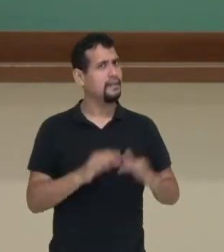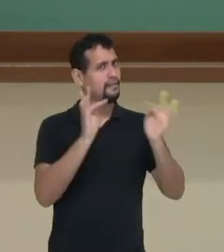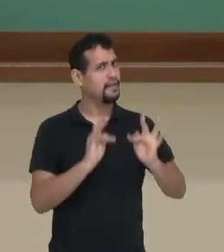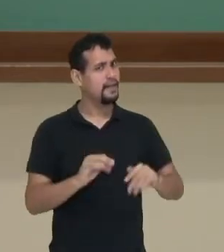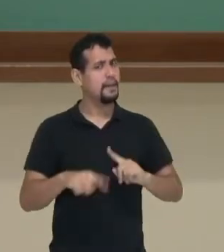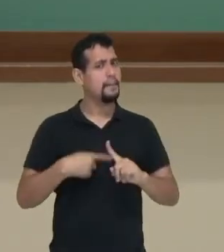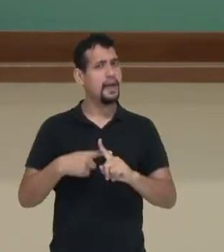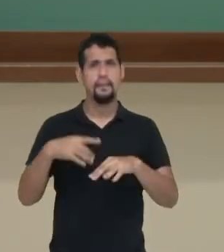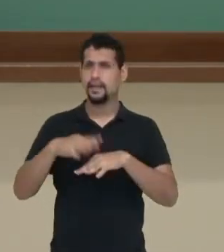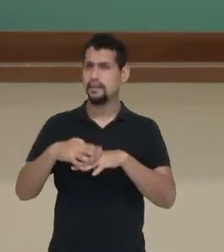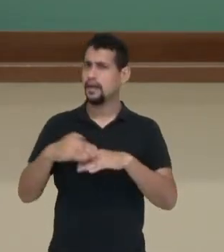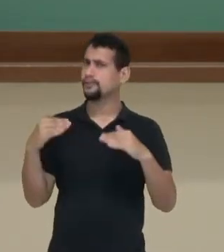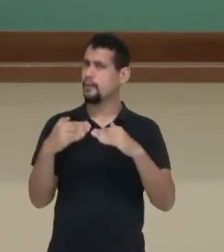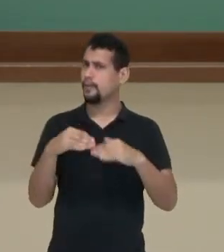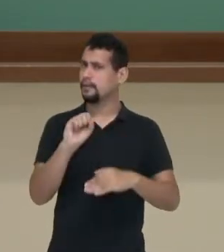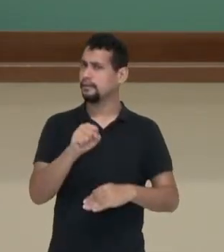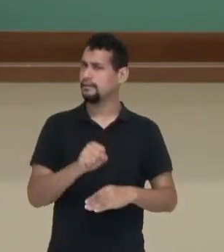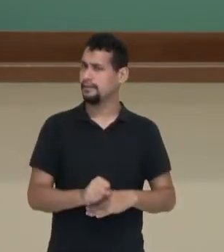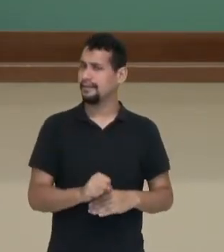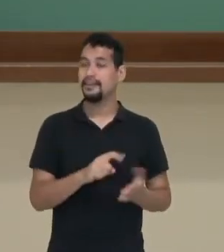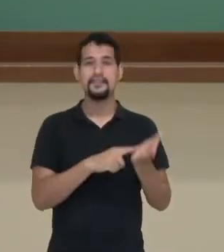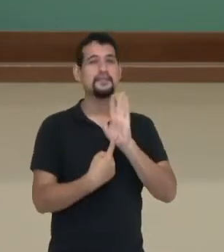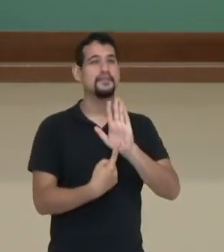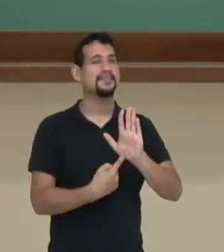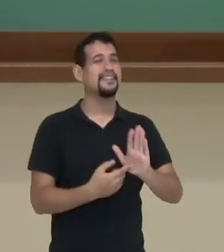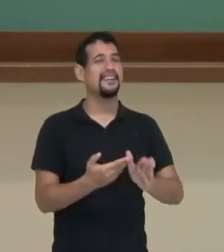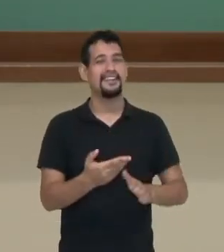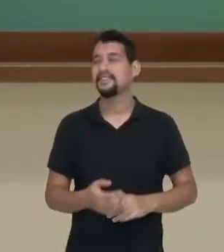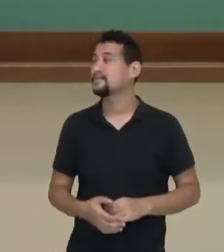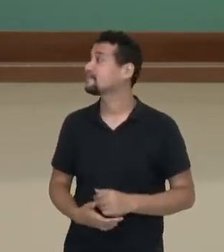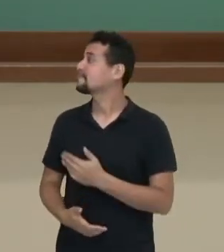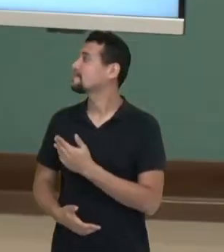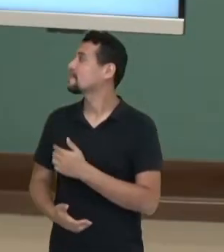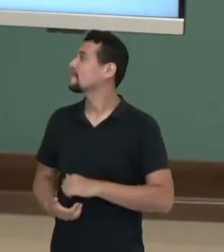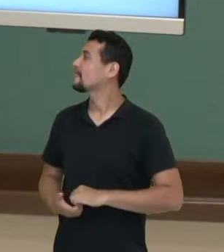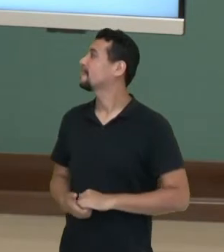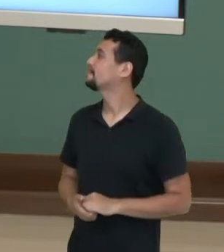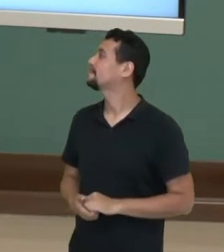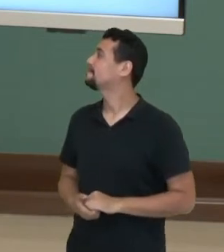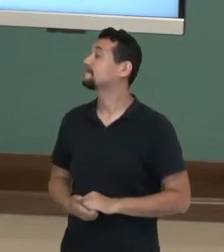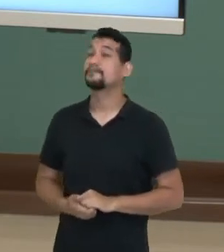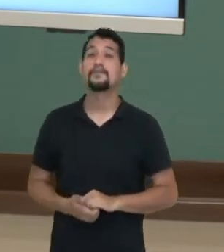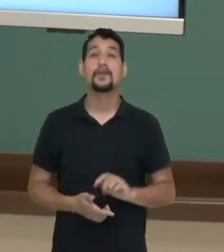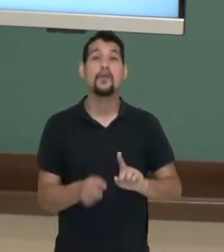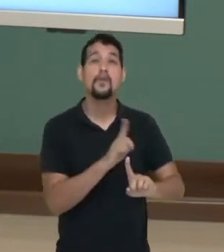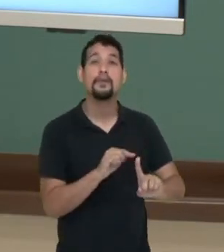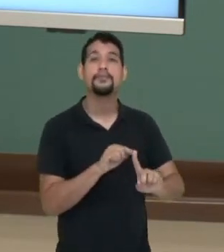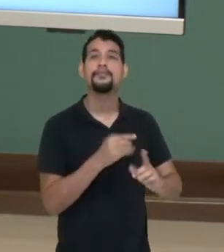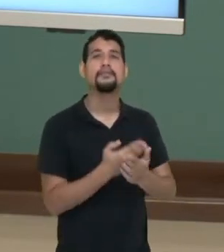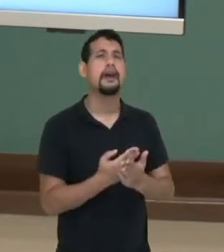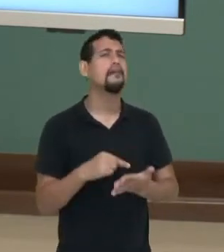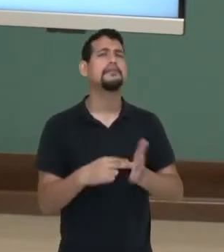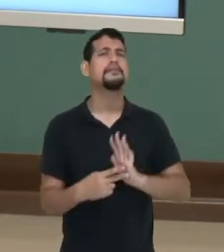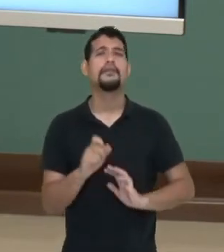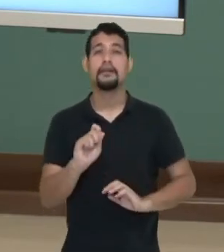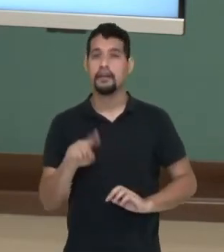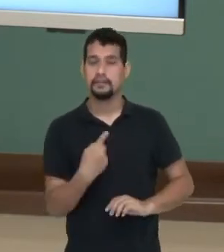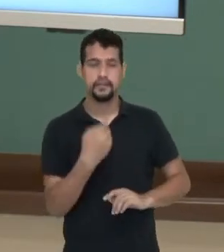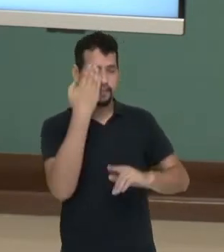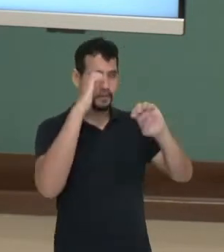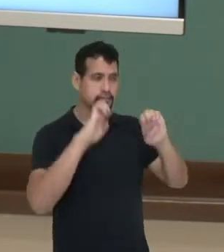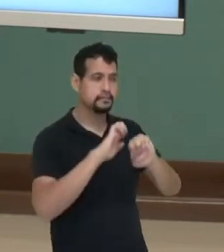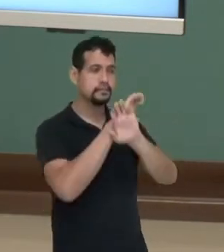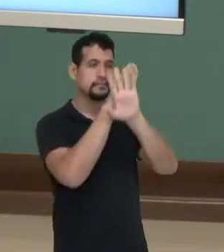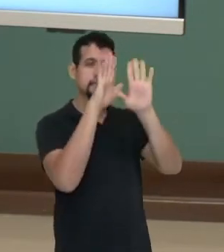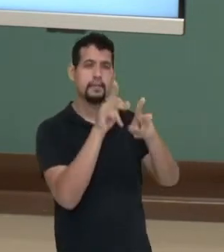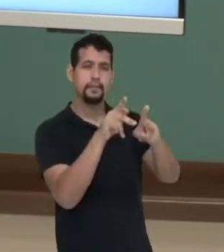sim. Vamos lá? Já mostro para você como tem. Olha lá. Nossos objetivos dessa aula, gente. Compreender e identificar